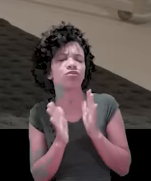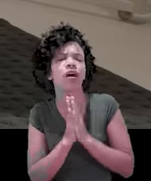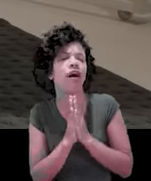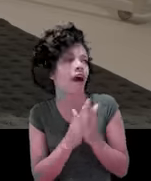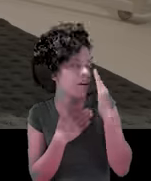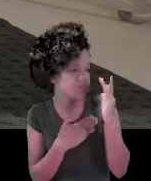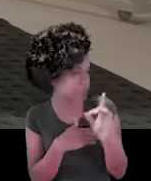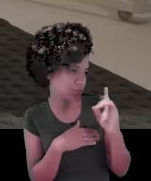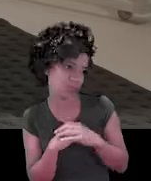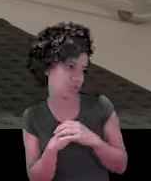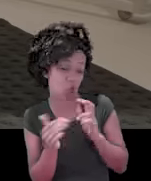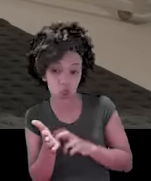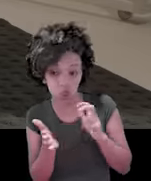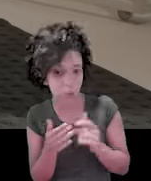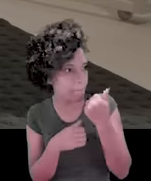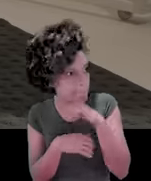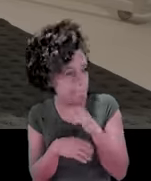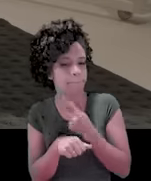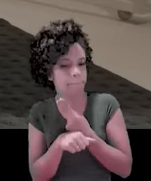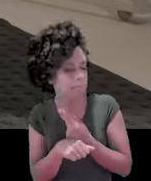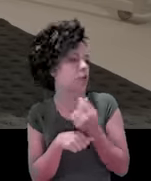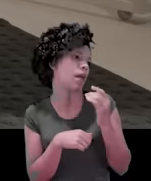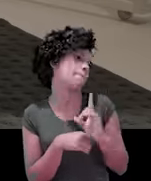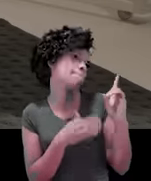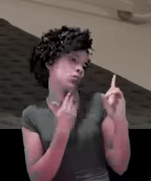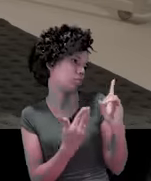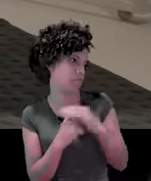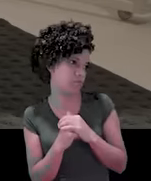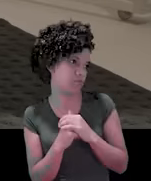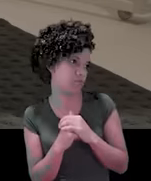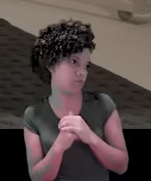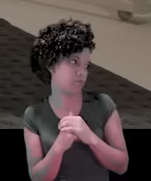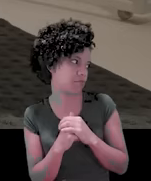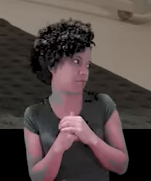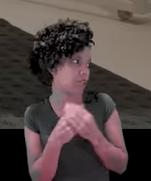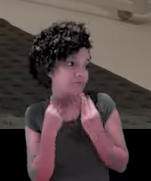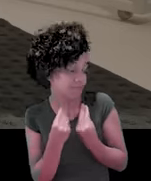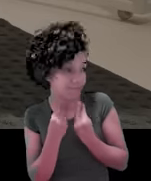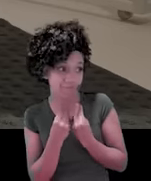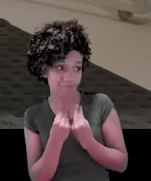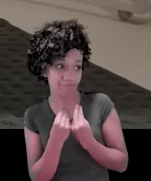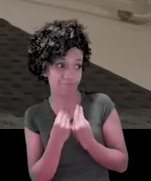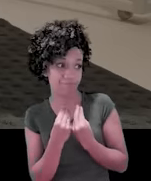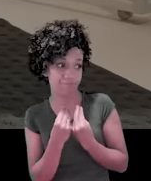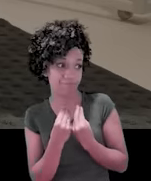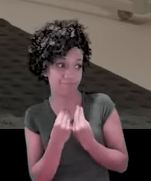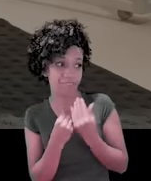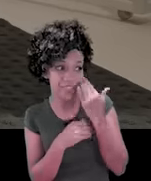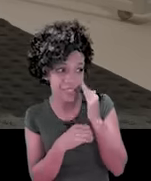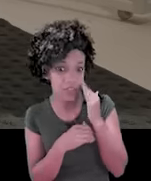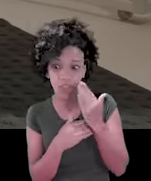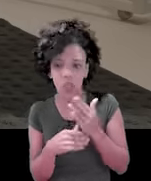manhã eu disse Deus Cuida da minha família coisa da minha mãe Diz para ele que eu deixo a beijo que eu tô vivo